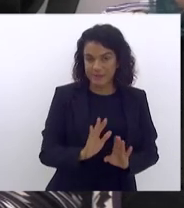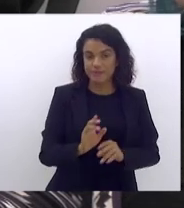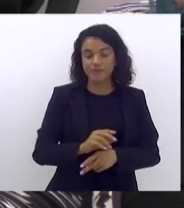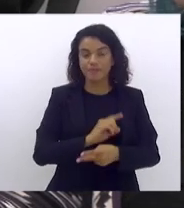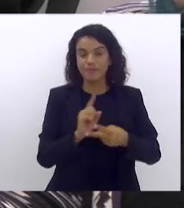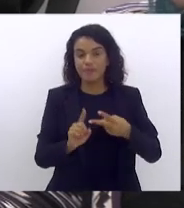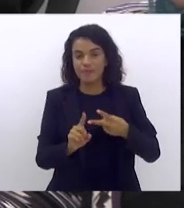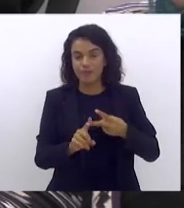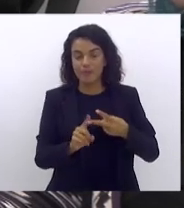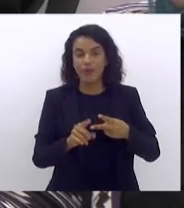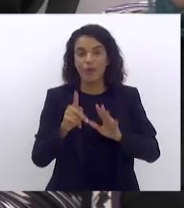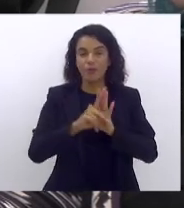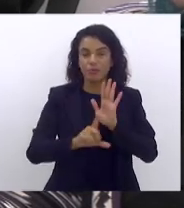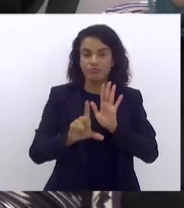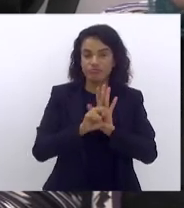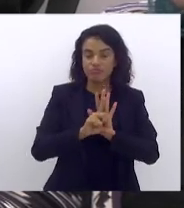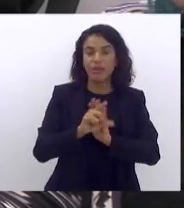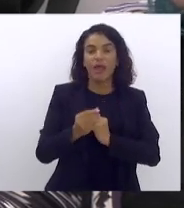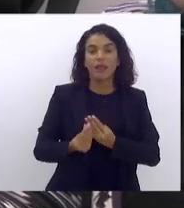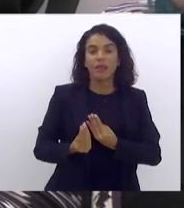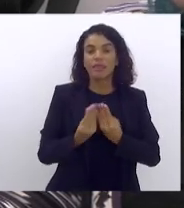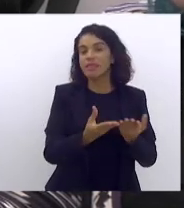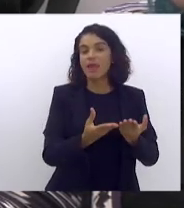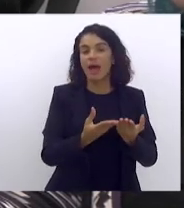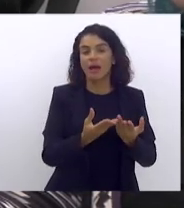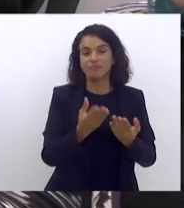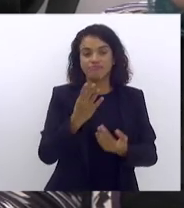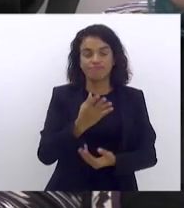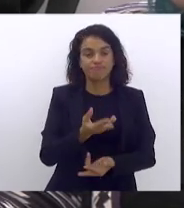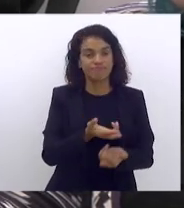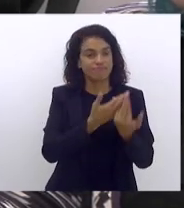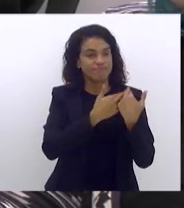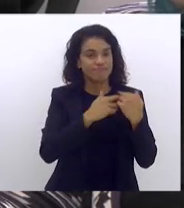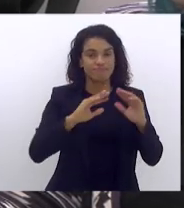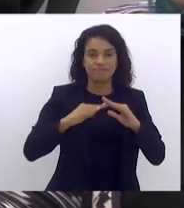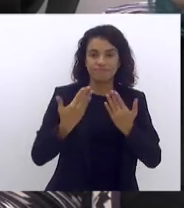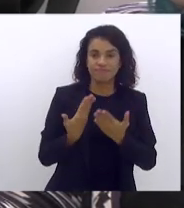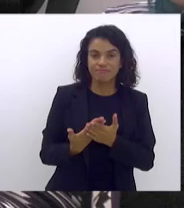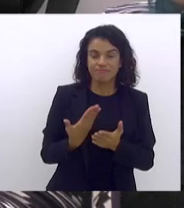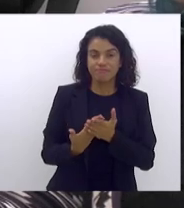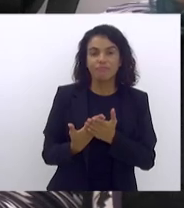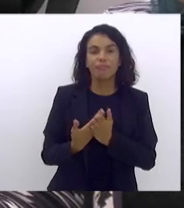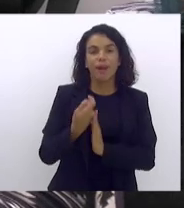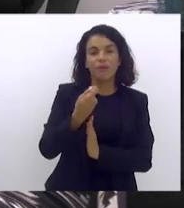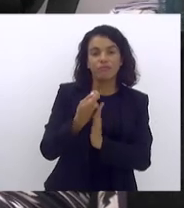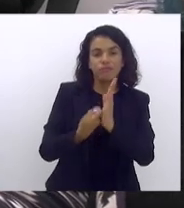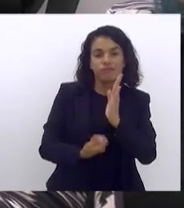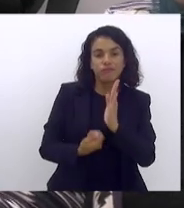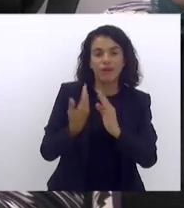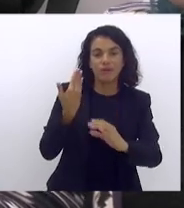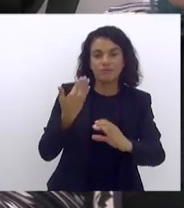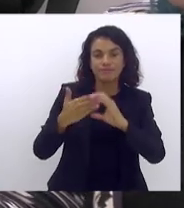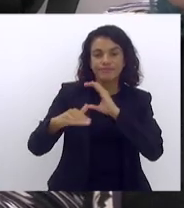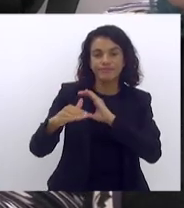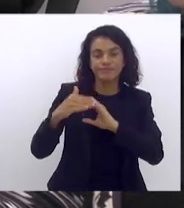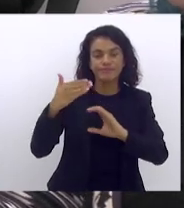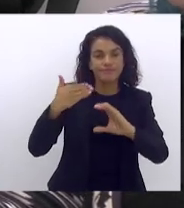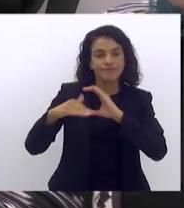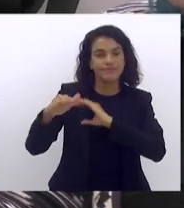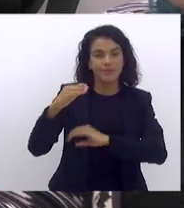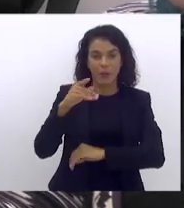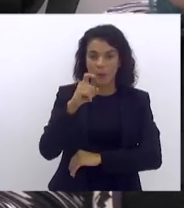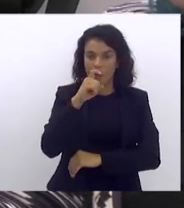dois, o projeto dá atribuição para a escola de fazer um tipo de informação aos pais que me parece